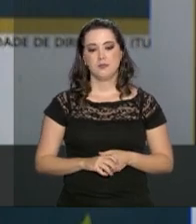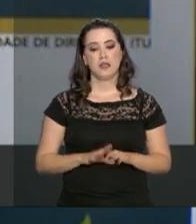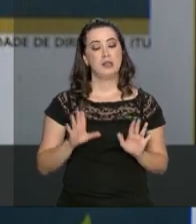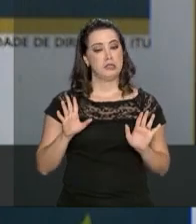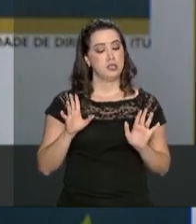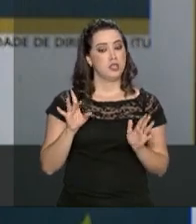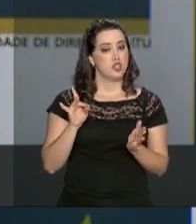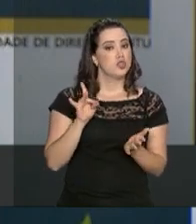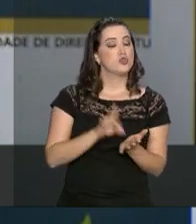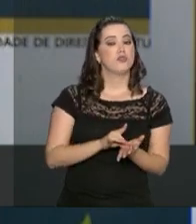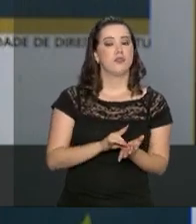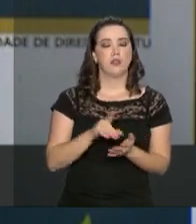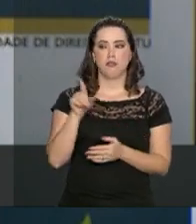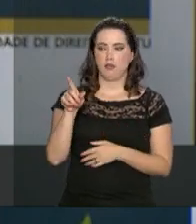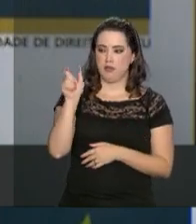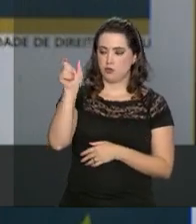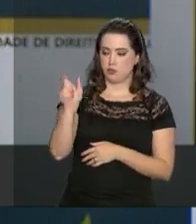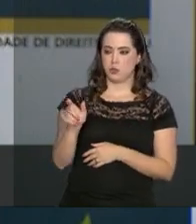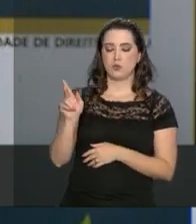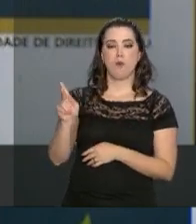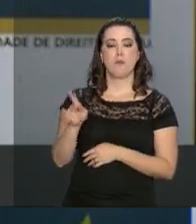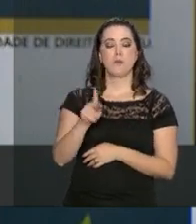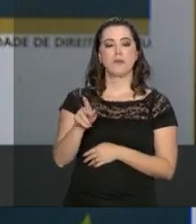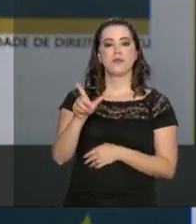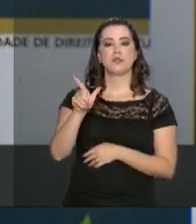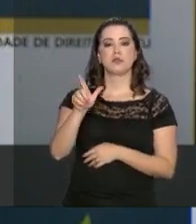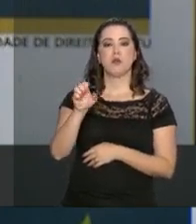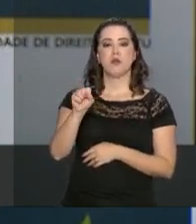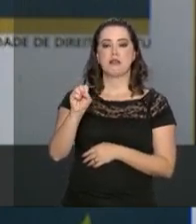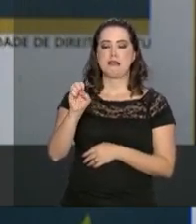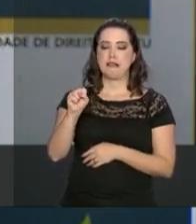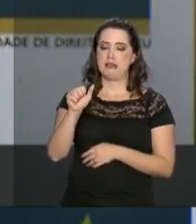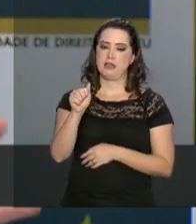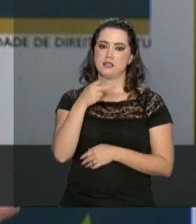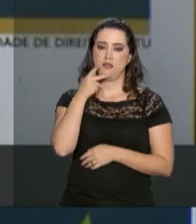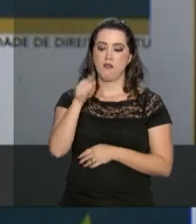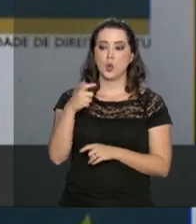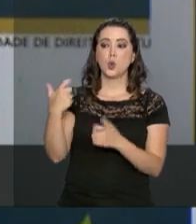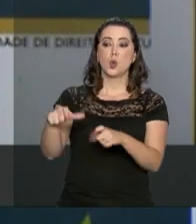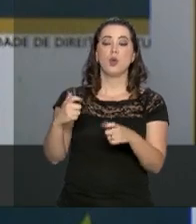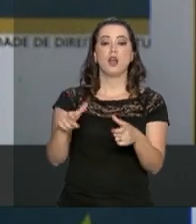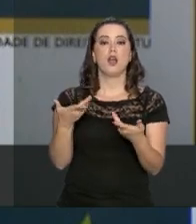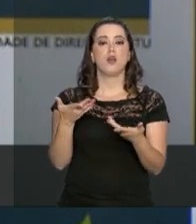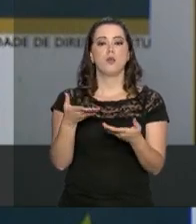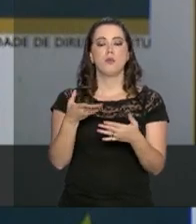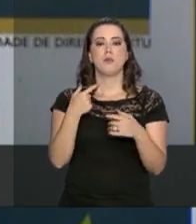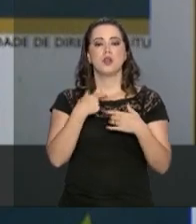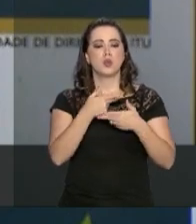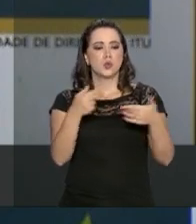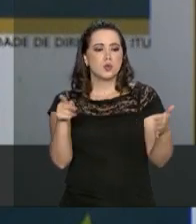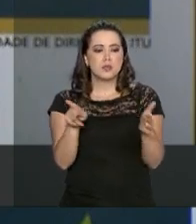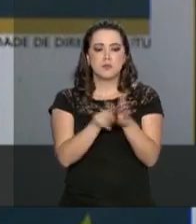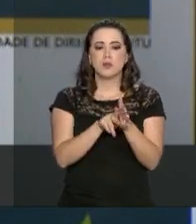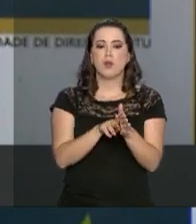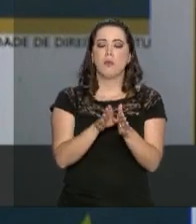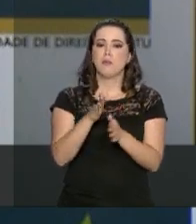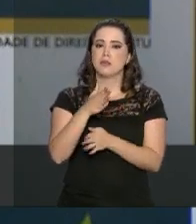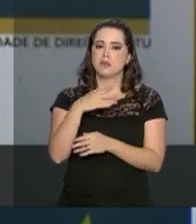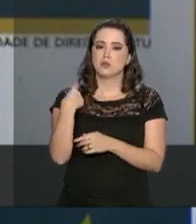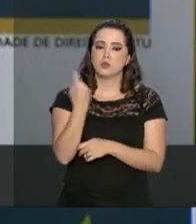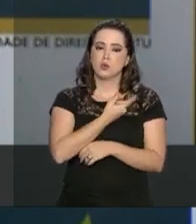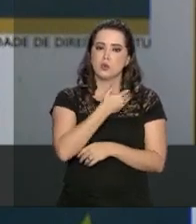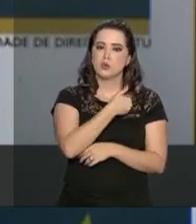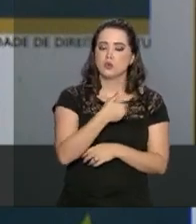o Lessa, que aqui já foi mencionado, conversou comigo sobre um local para guardar o acervo do